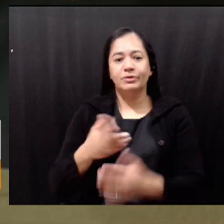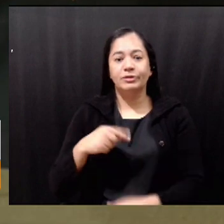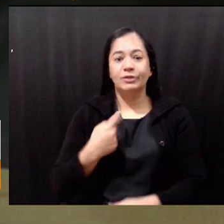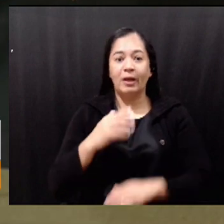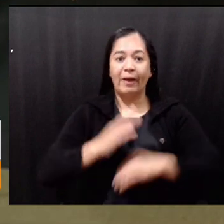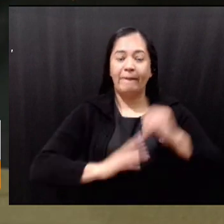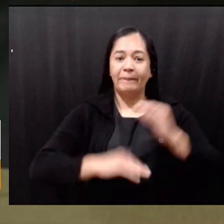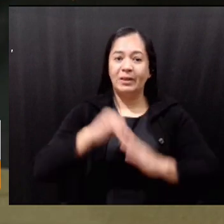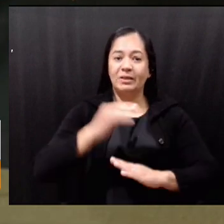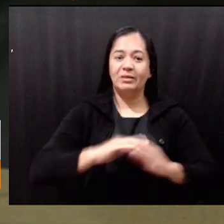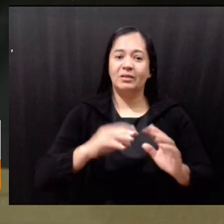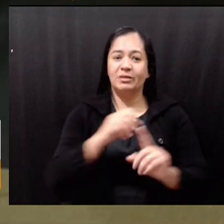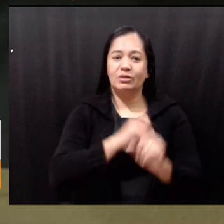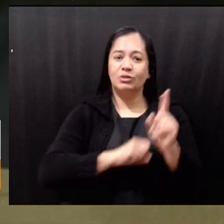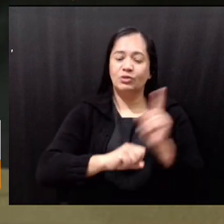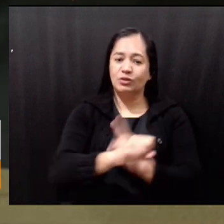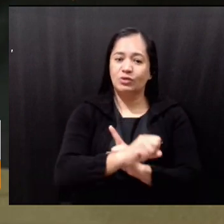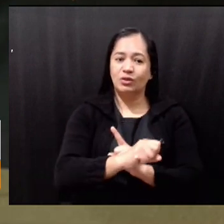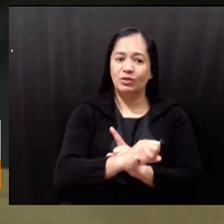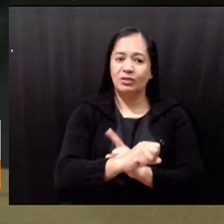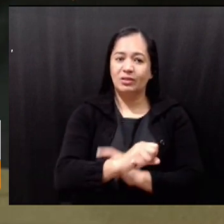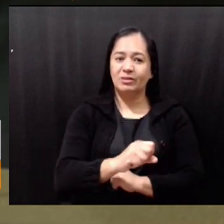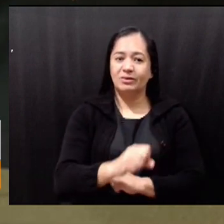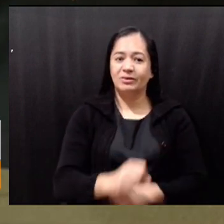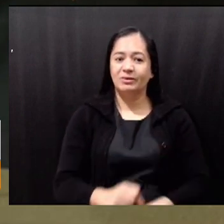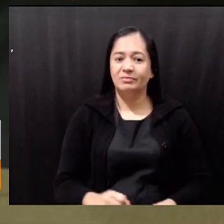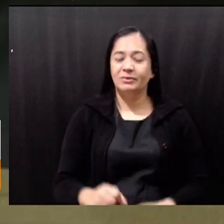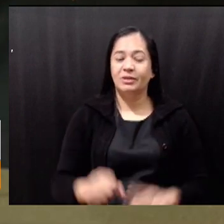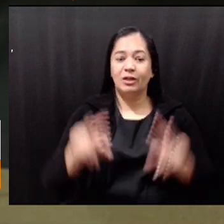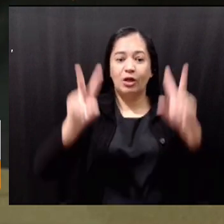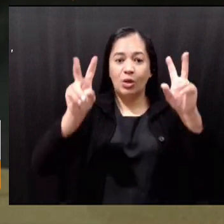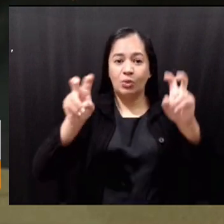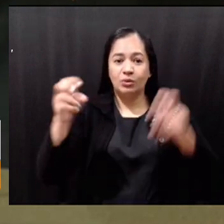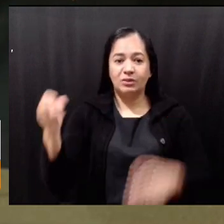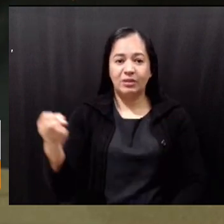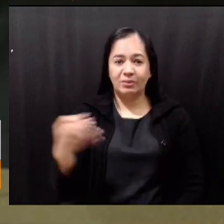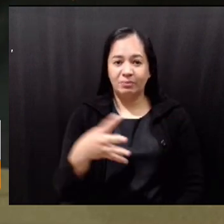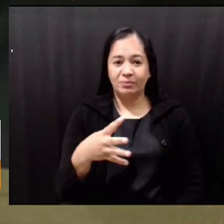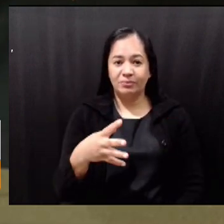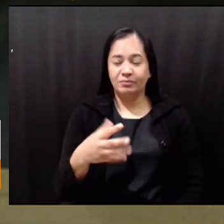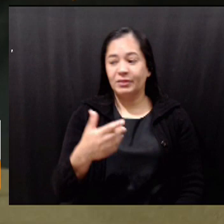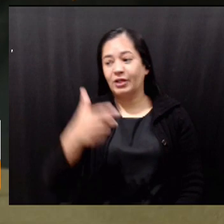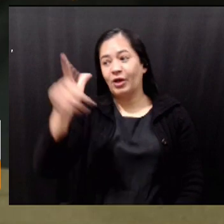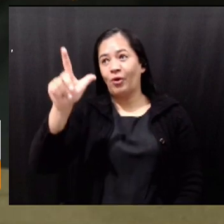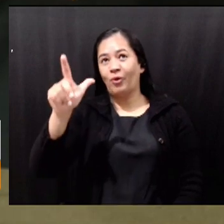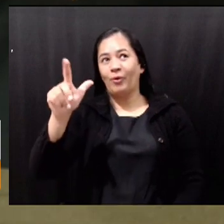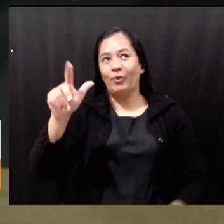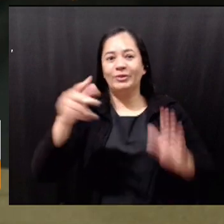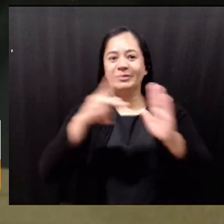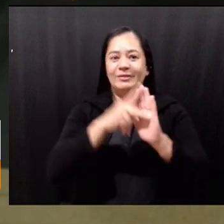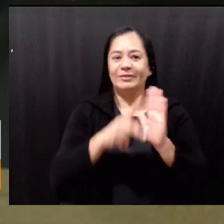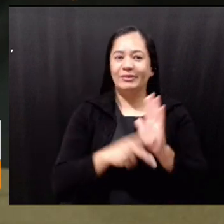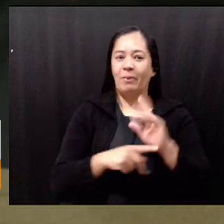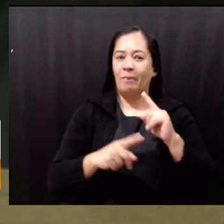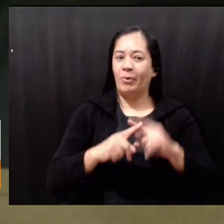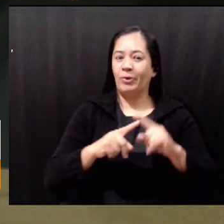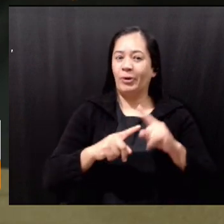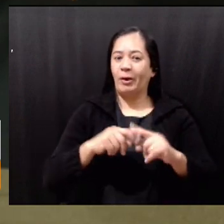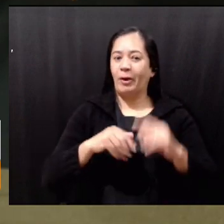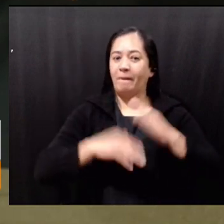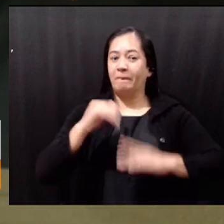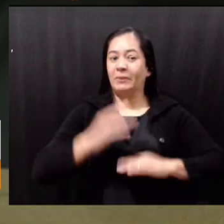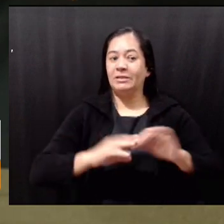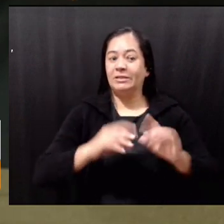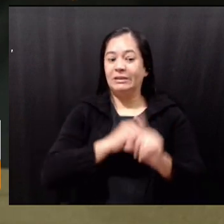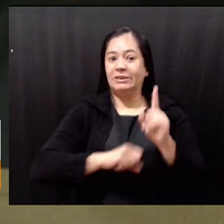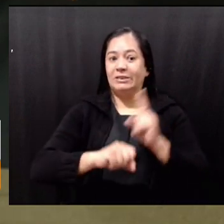isso é interessante demais e é um tema novo, que é para um outro programa, porque a tal da habilidade social exige muito